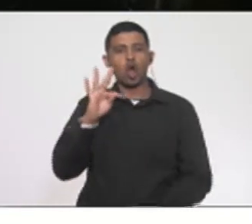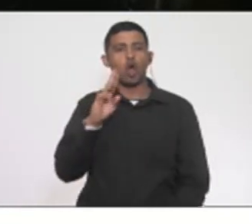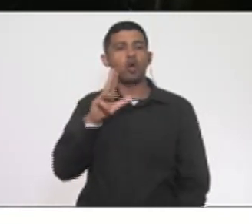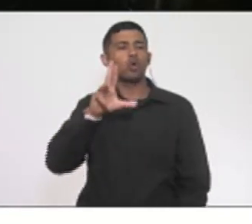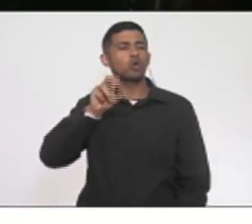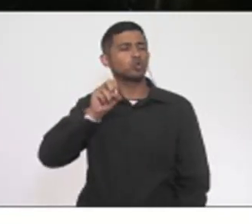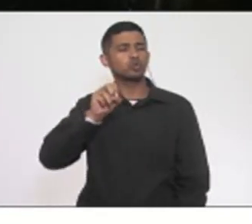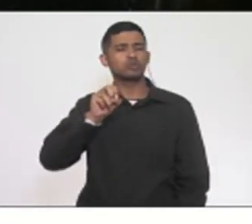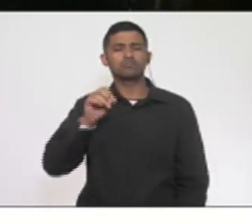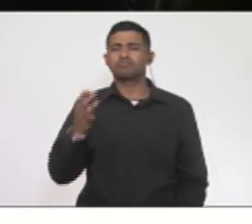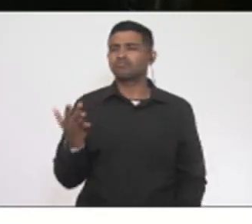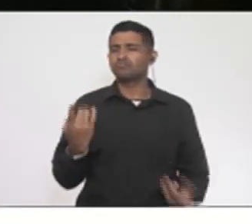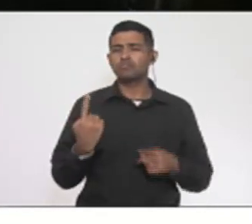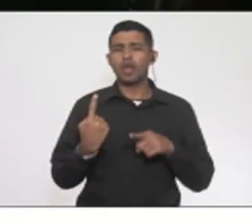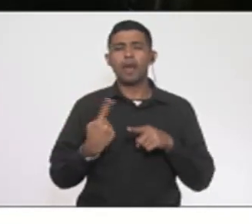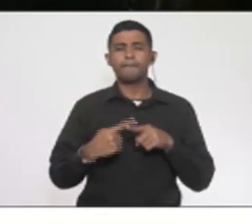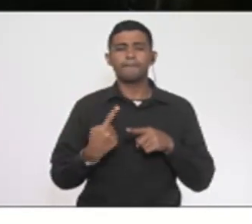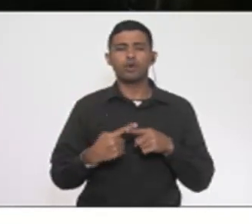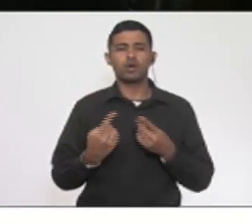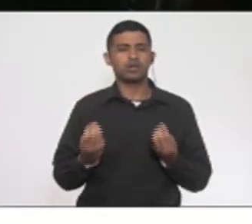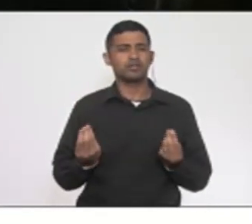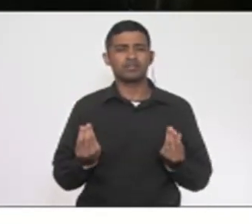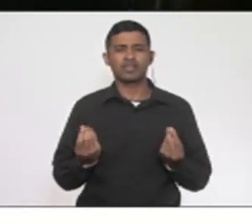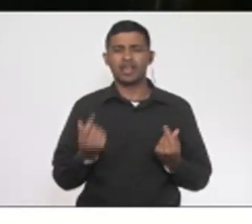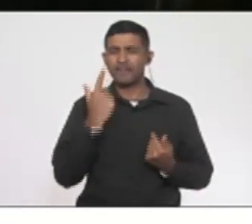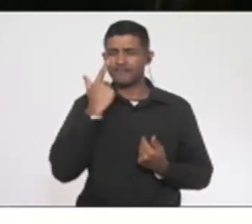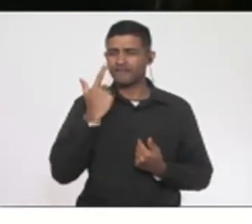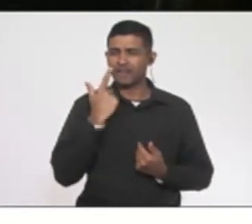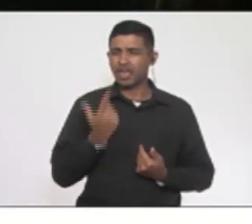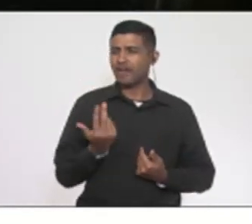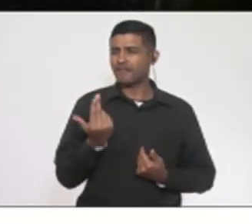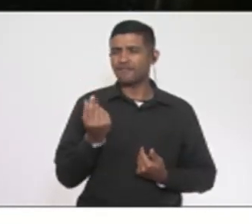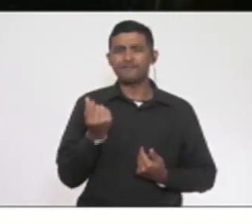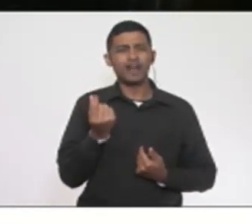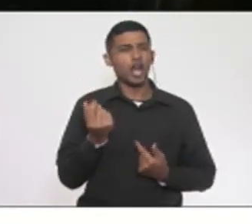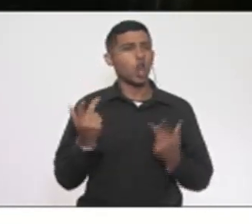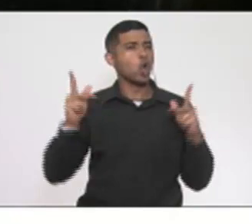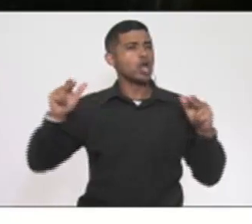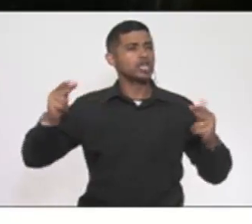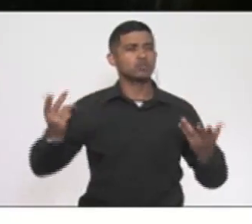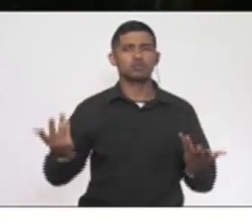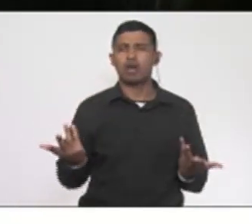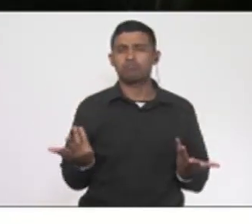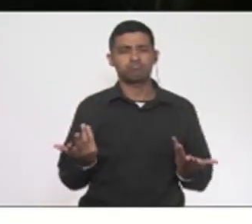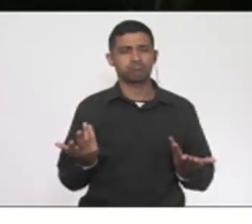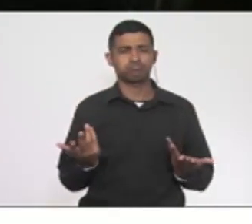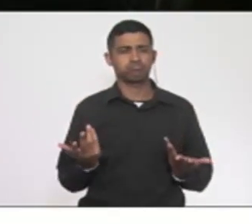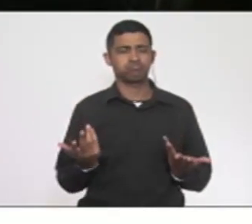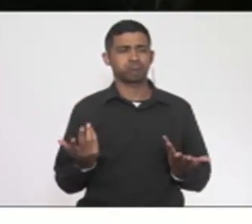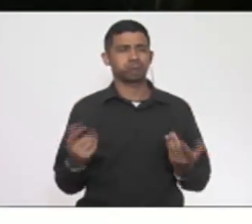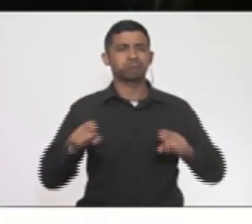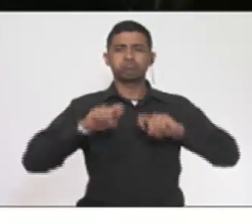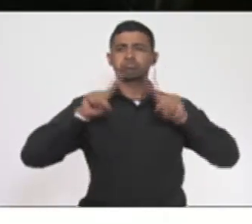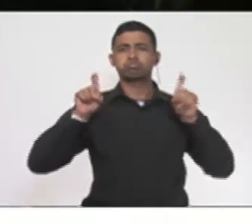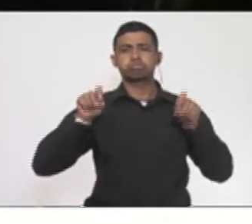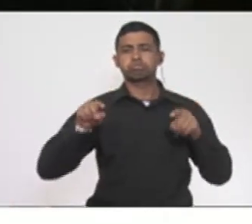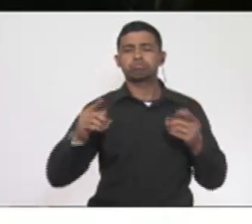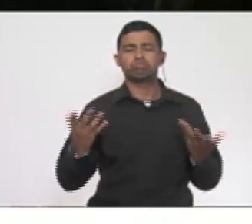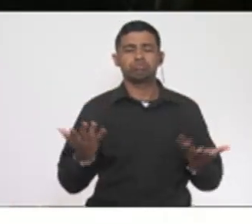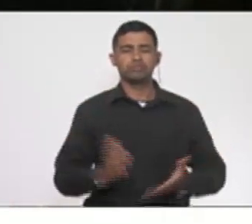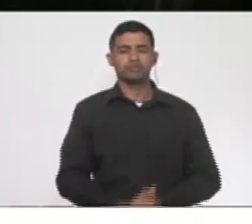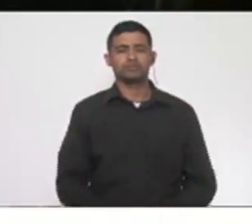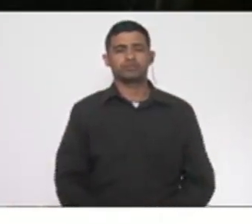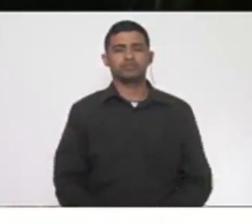por que custa tem esse mesmo valor no norte e no noroeste? Essa foi uma pergunta que ficou aqui no ar. Eu acho